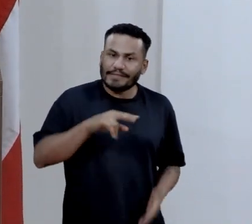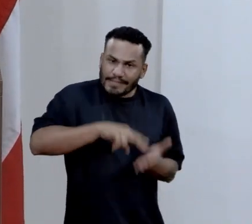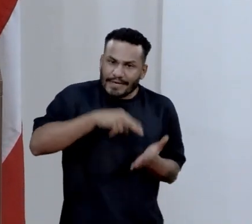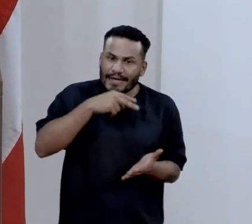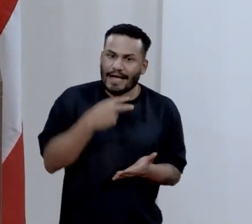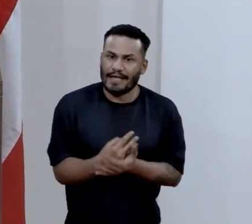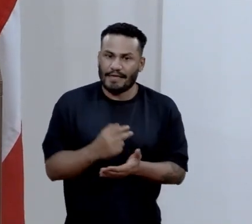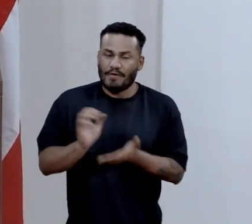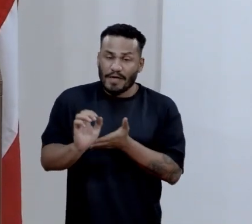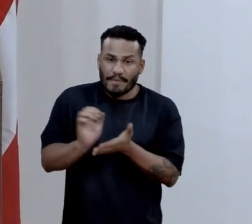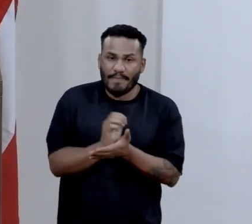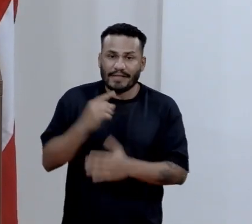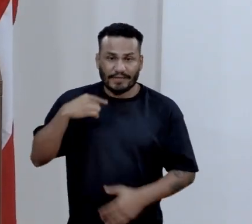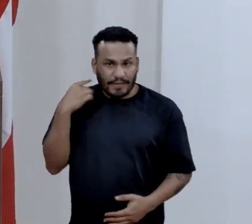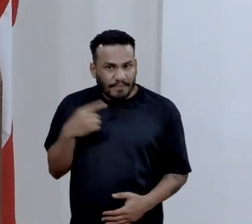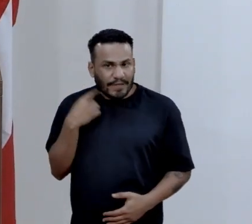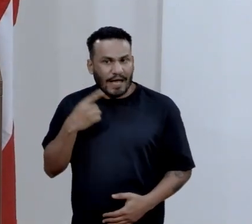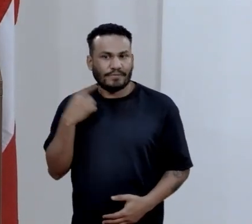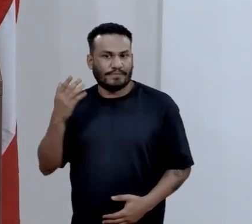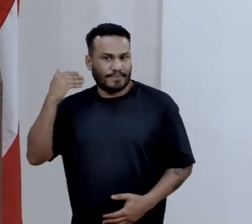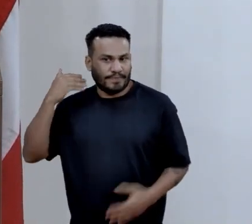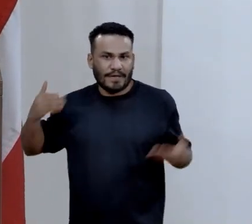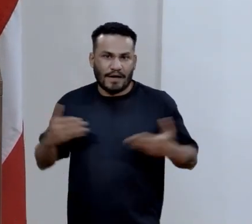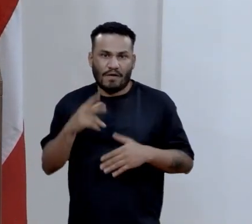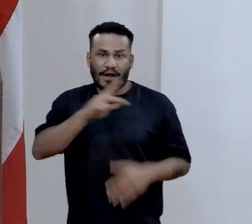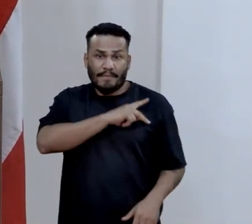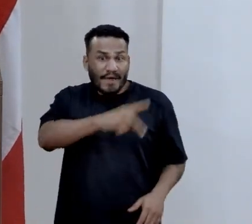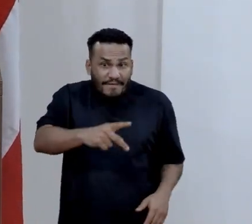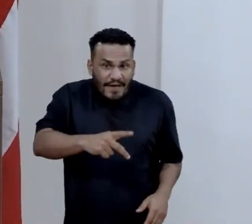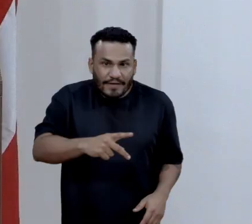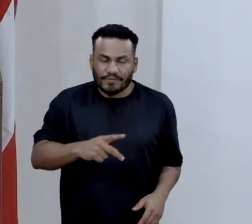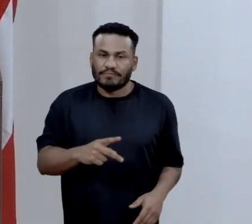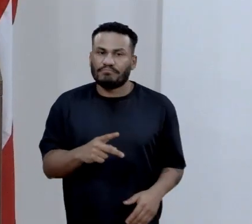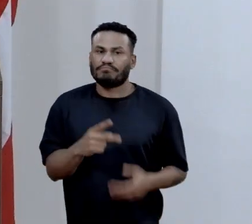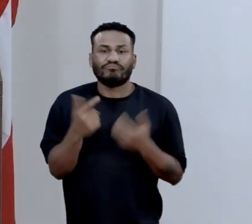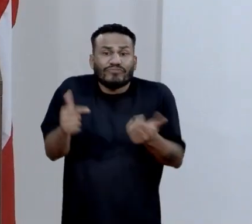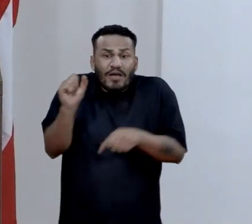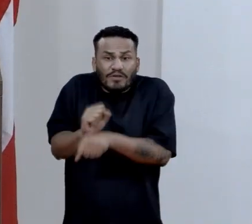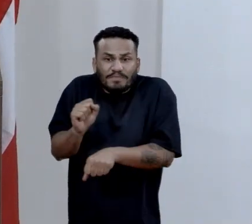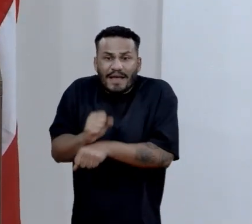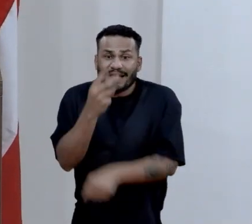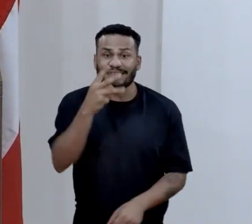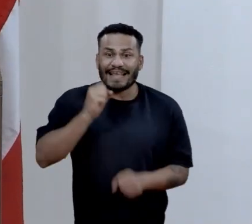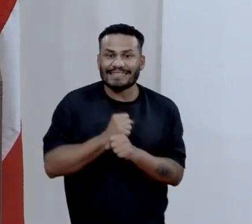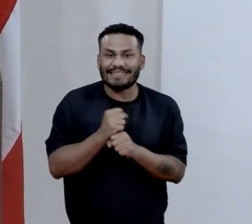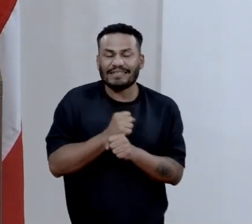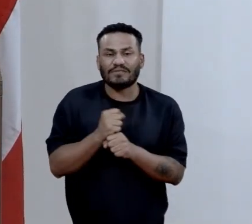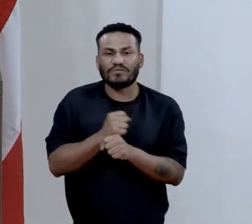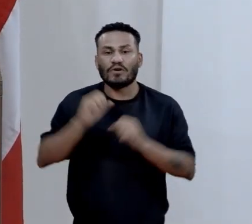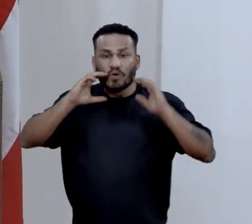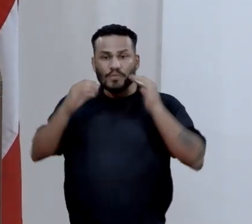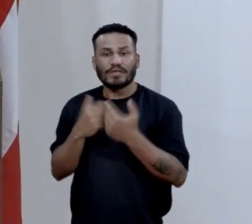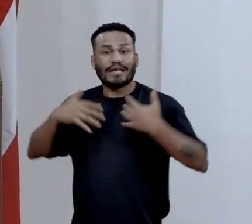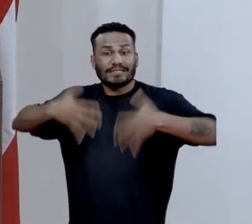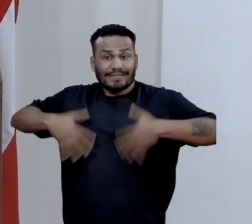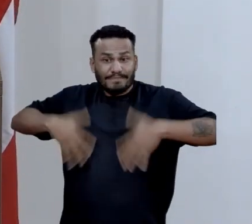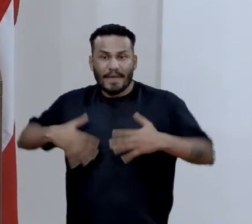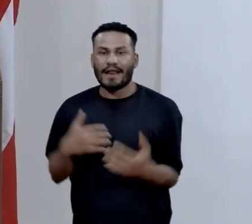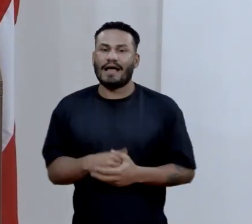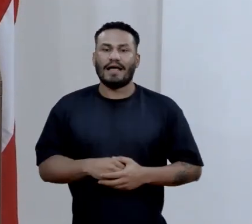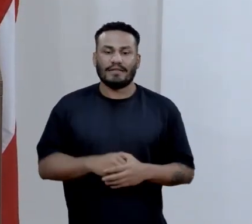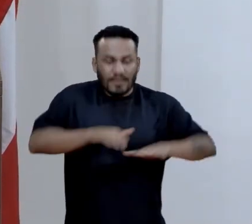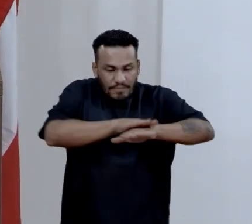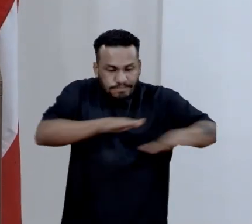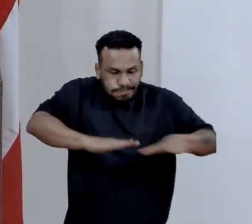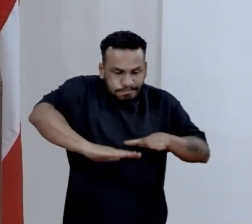a emenda do deputado, que era do deputado que agora é prefeito, não dá para esperar mais de 3 anos, está lá a comunidade desesperada, o piso está